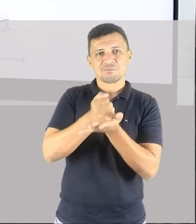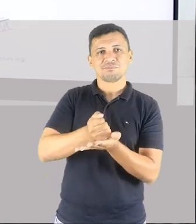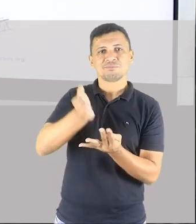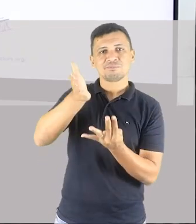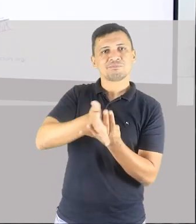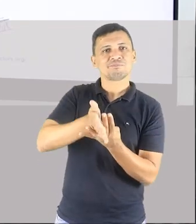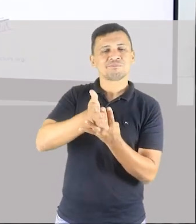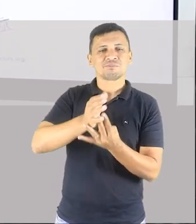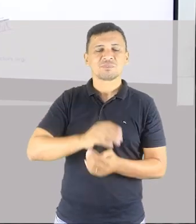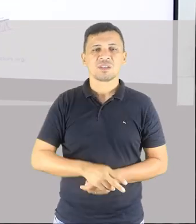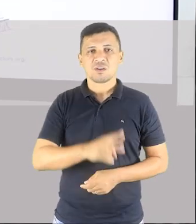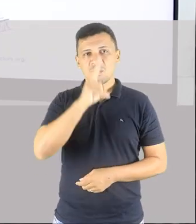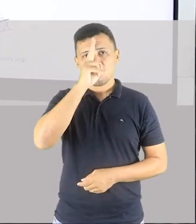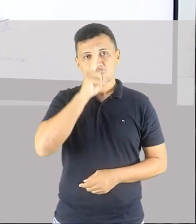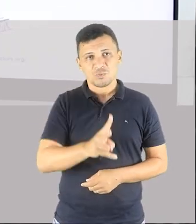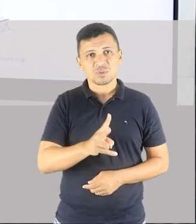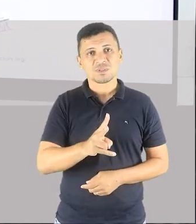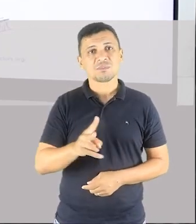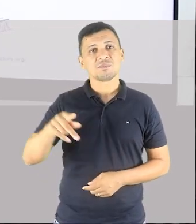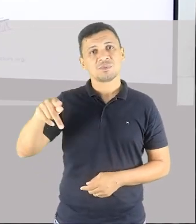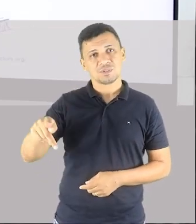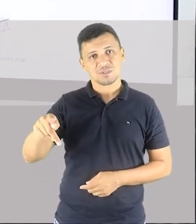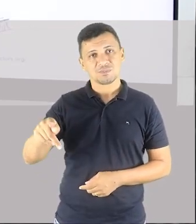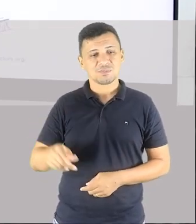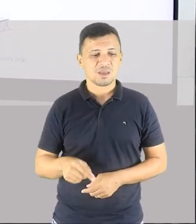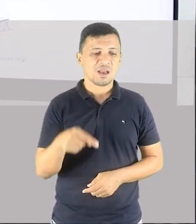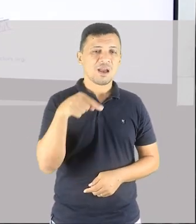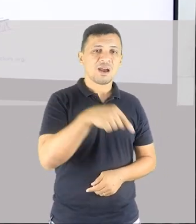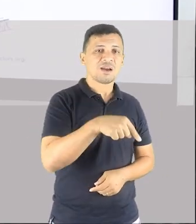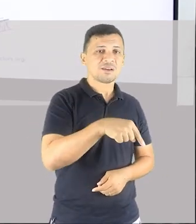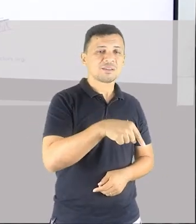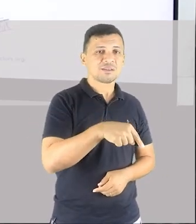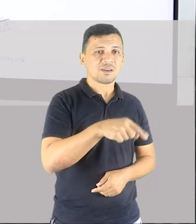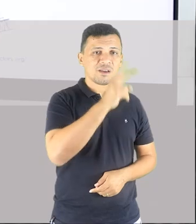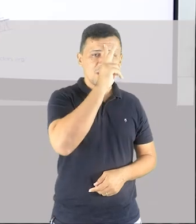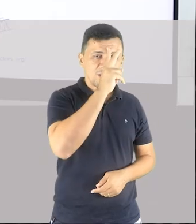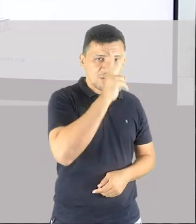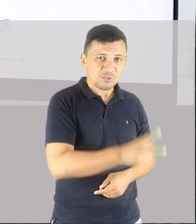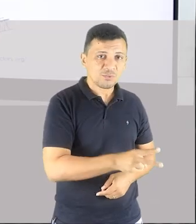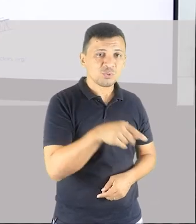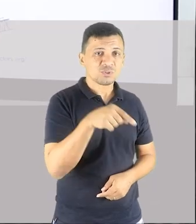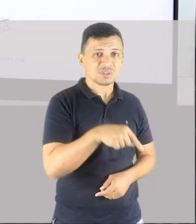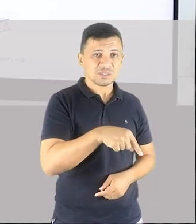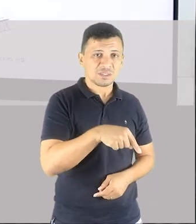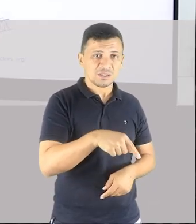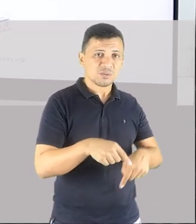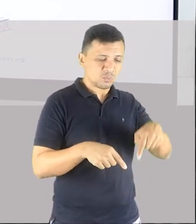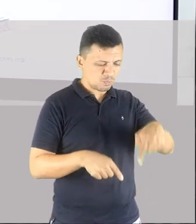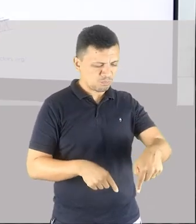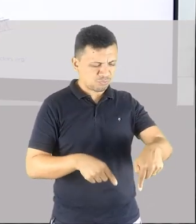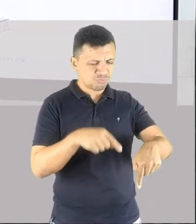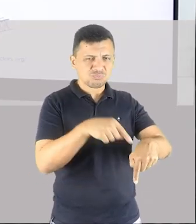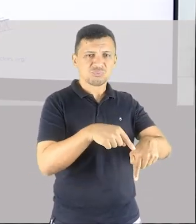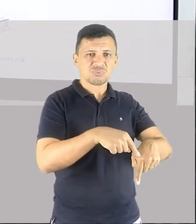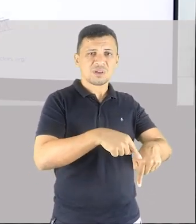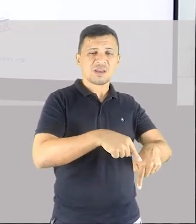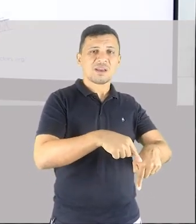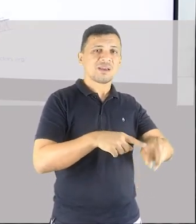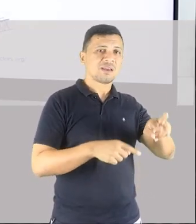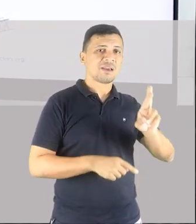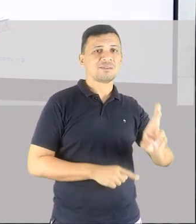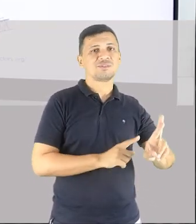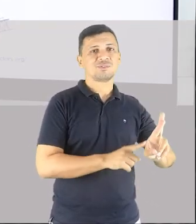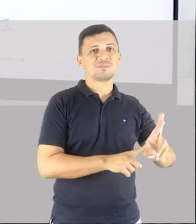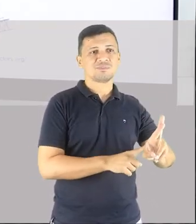vai fazer aqui, força potente. A força que é aplicada no prego é a força